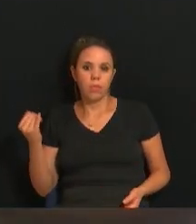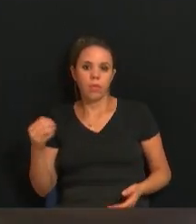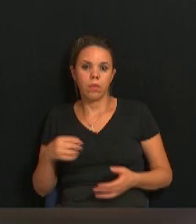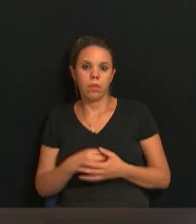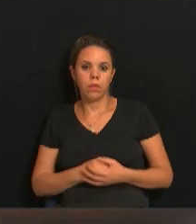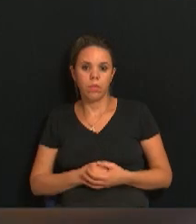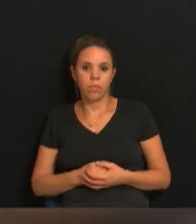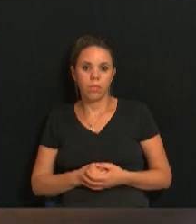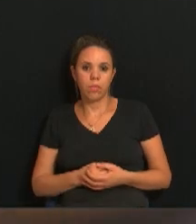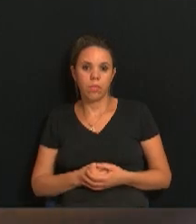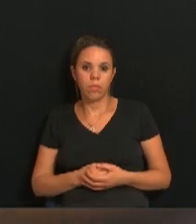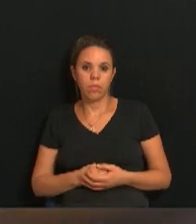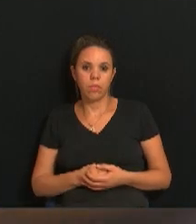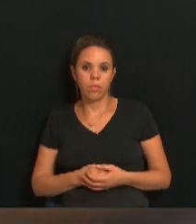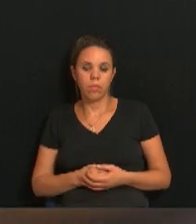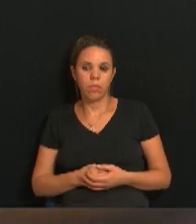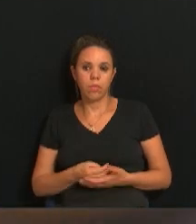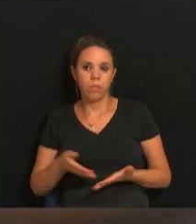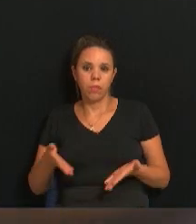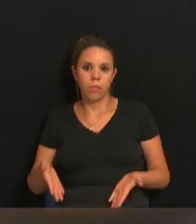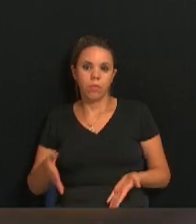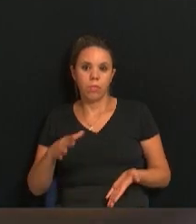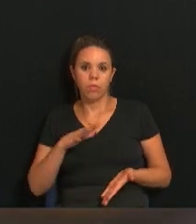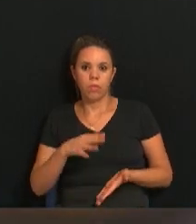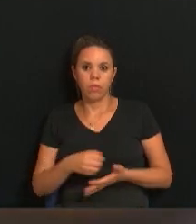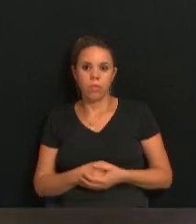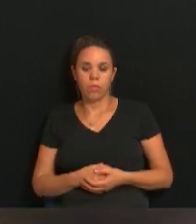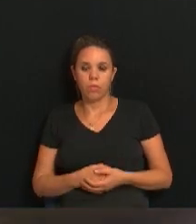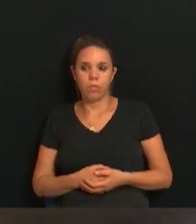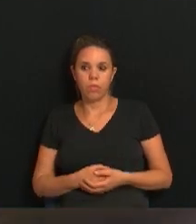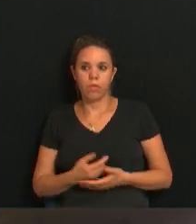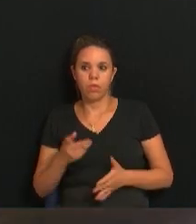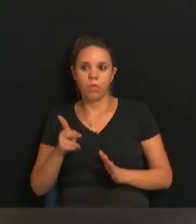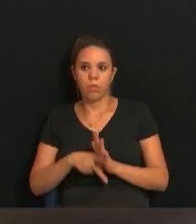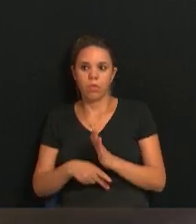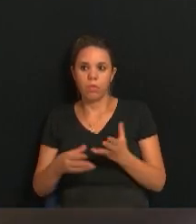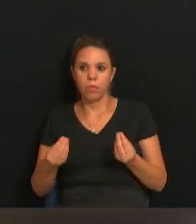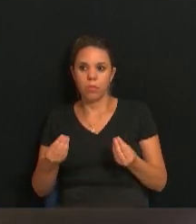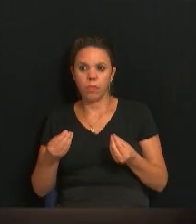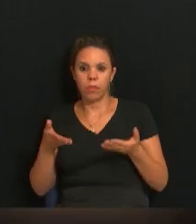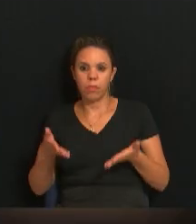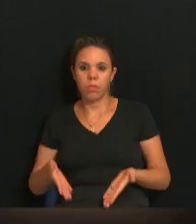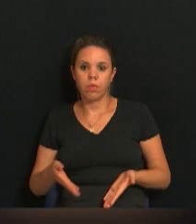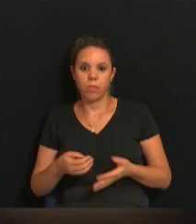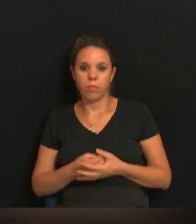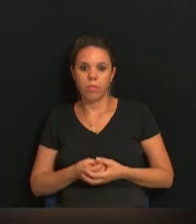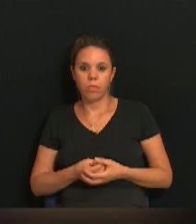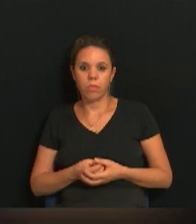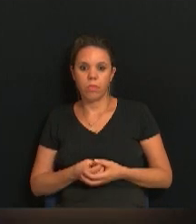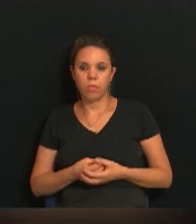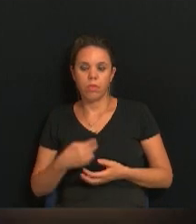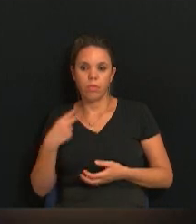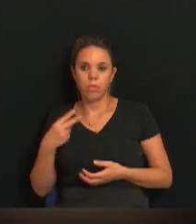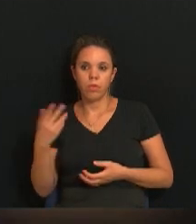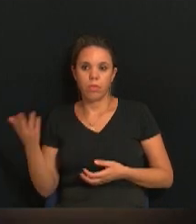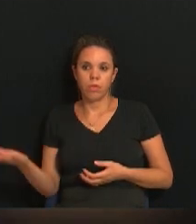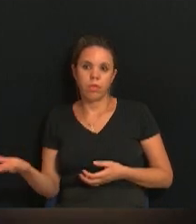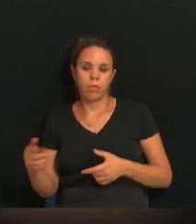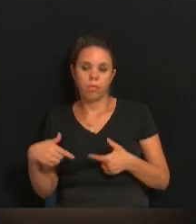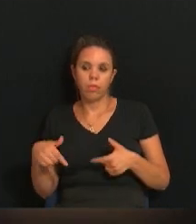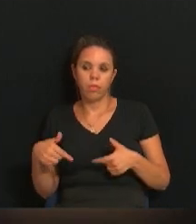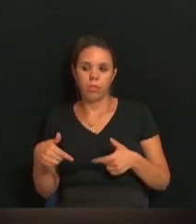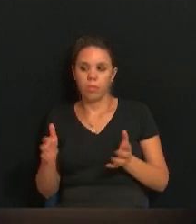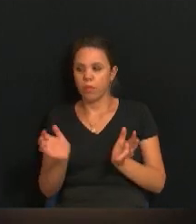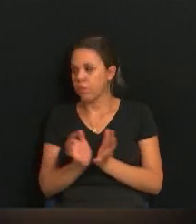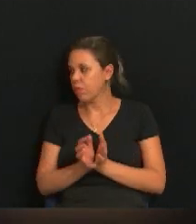importante para esta cidade, muitos projetos passam por esta comissão. Para o parlamentar, o trabalho da